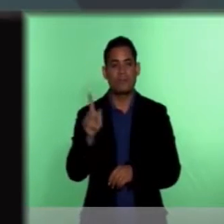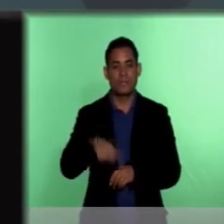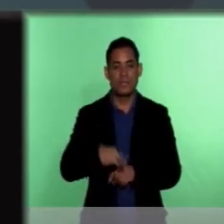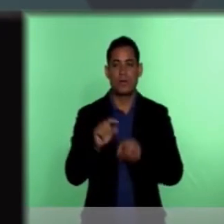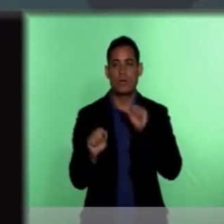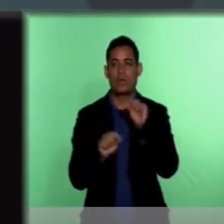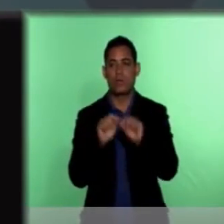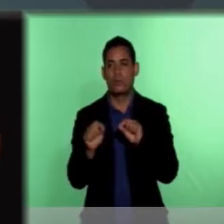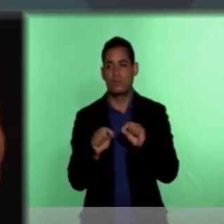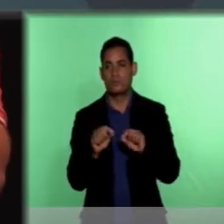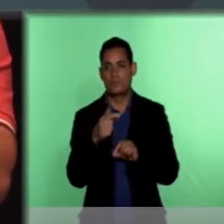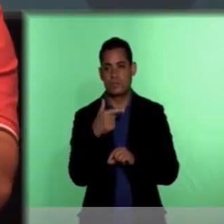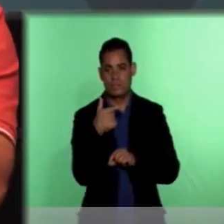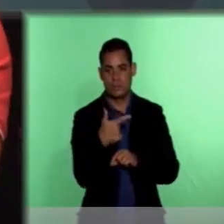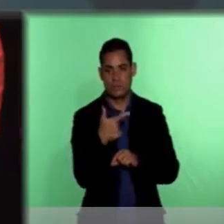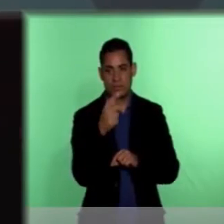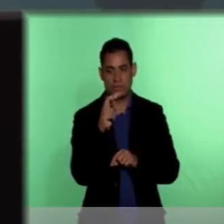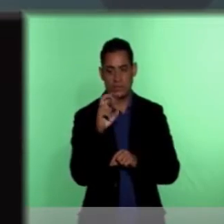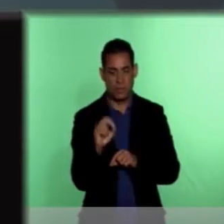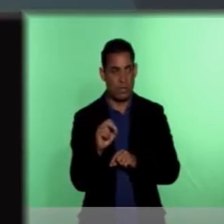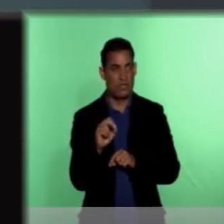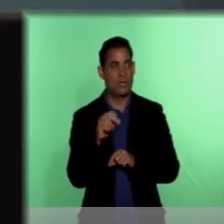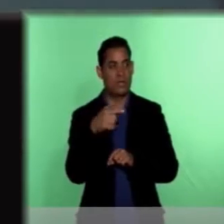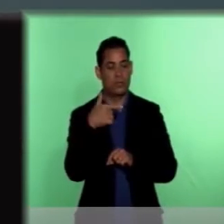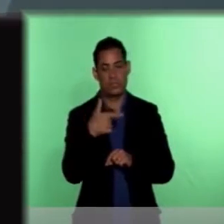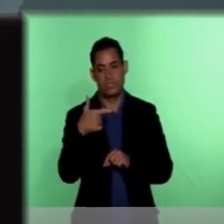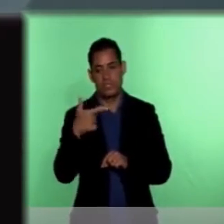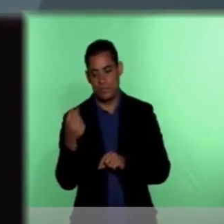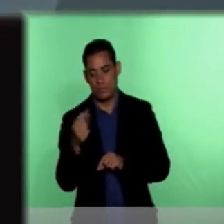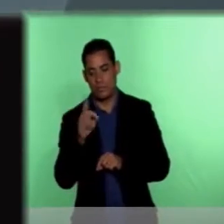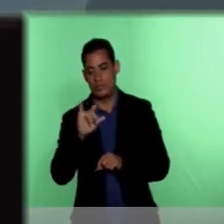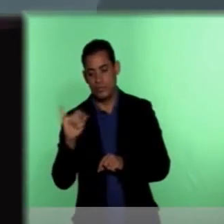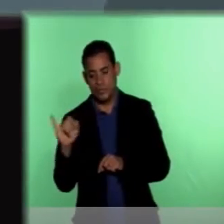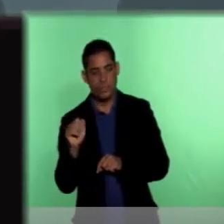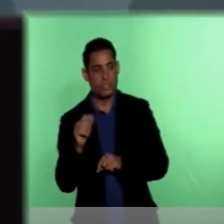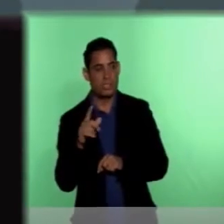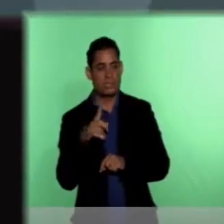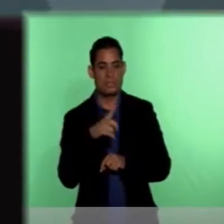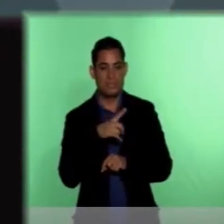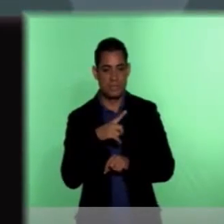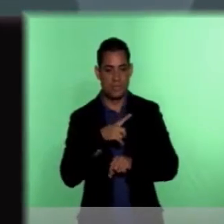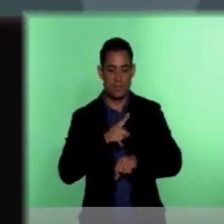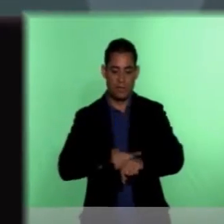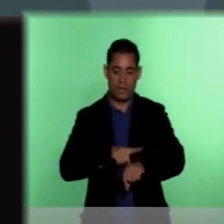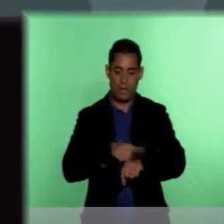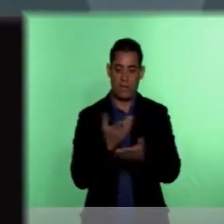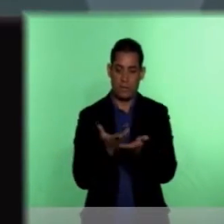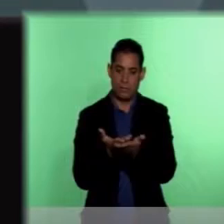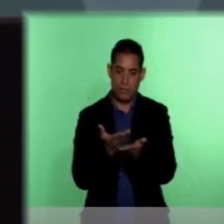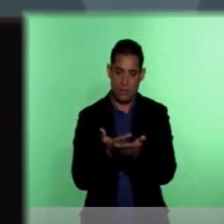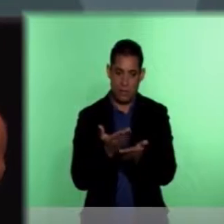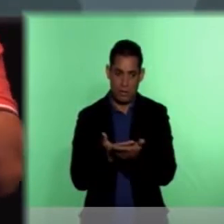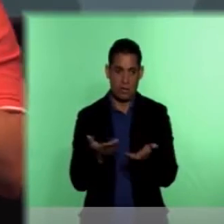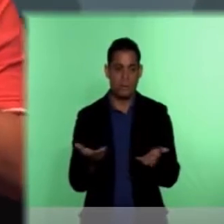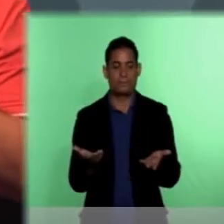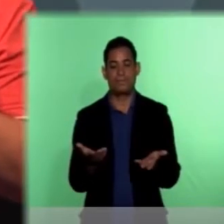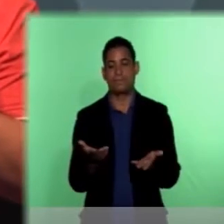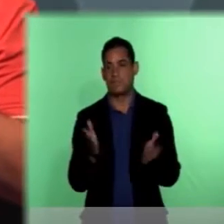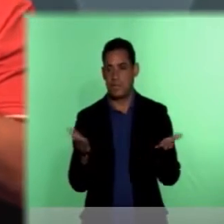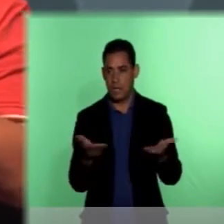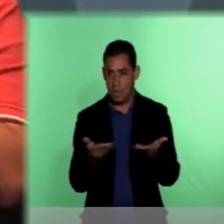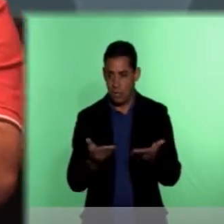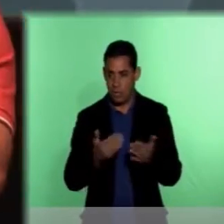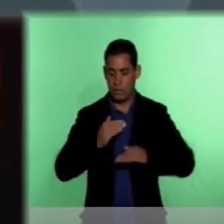reduzir de 250 para 220 dias letivos. E agora tem um grande processo